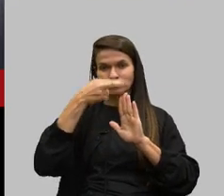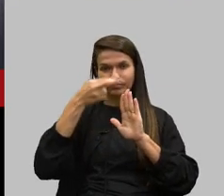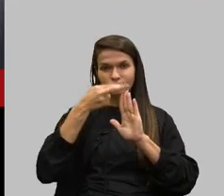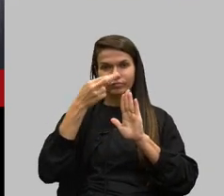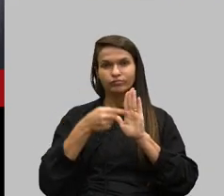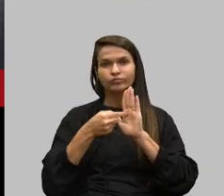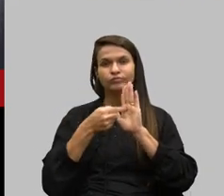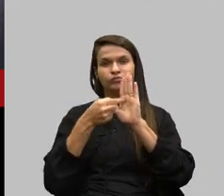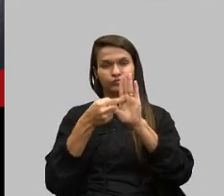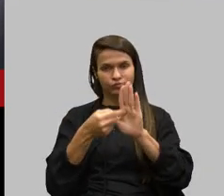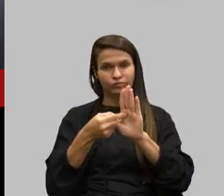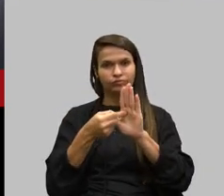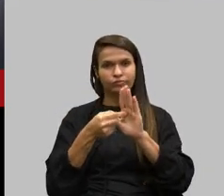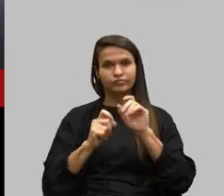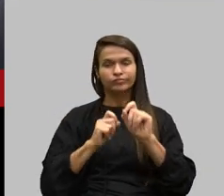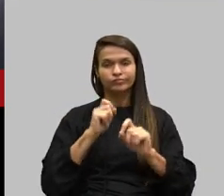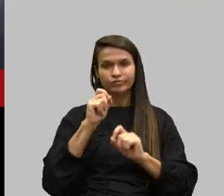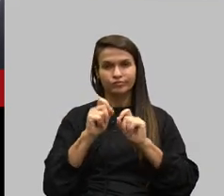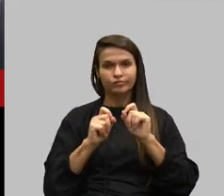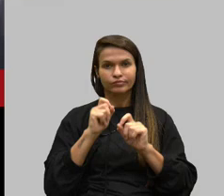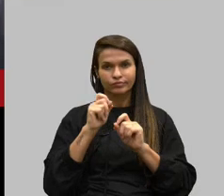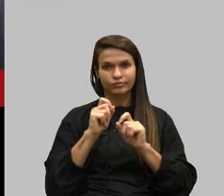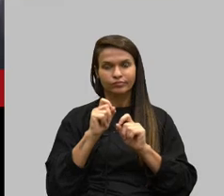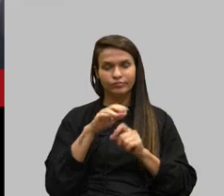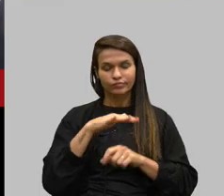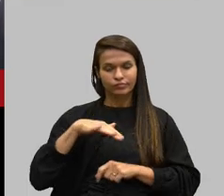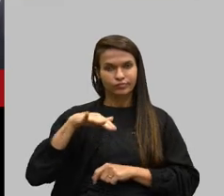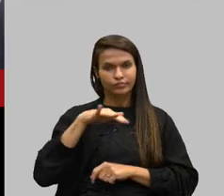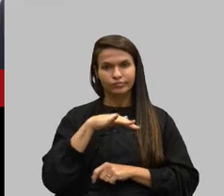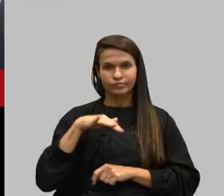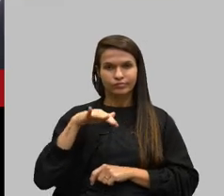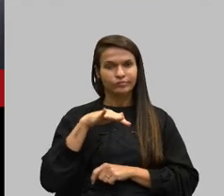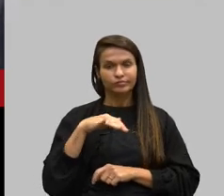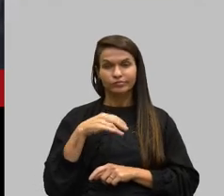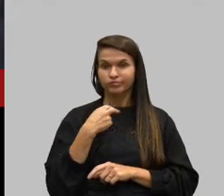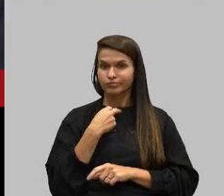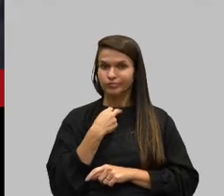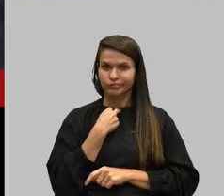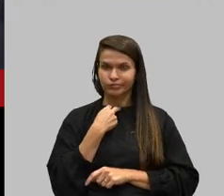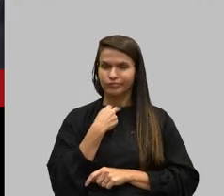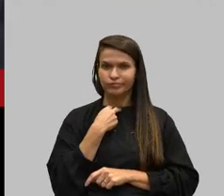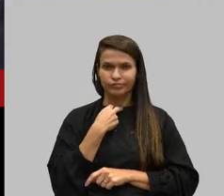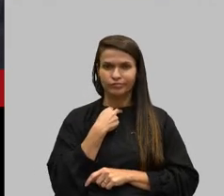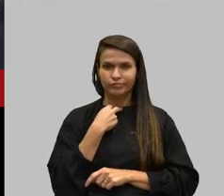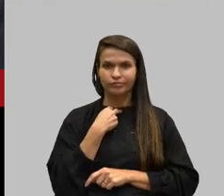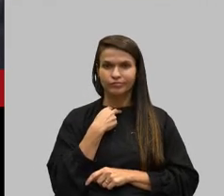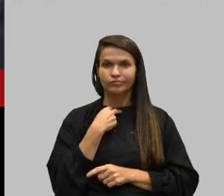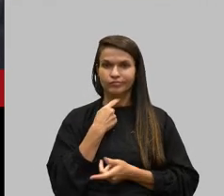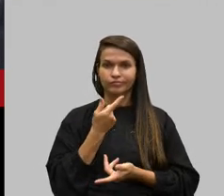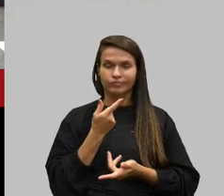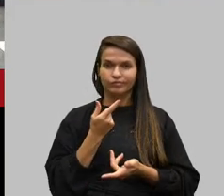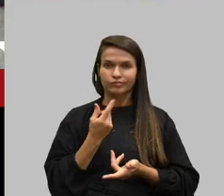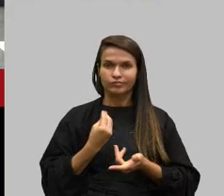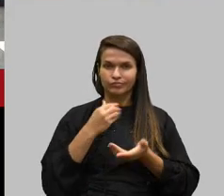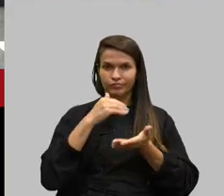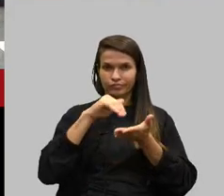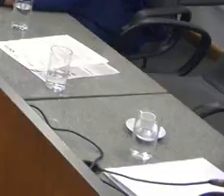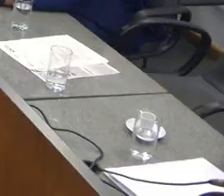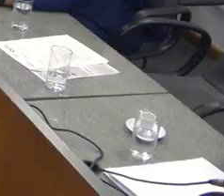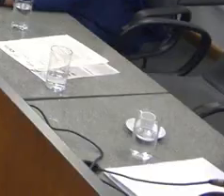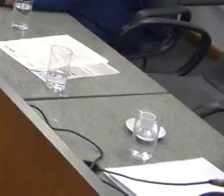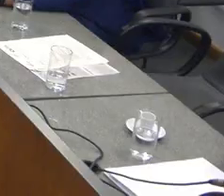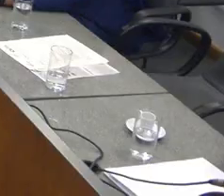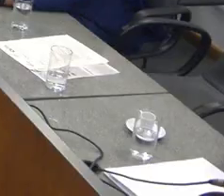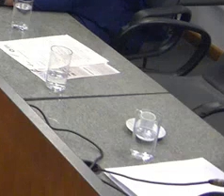né que exorbitou esta não deveria estar com o secretário né Mesmo assim secretário